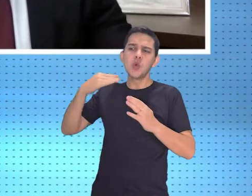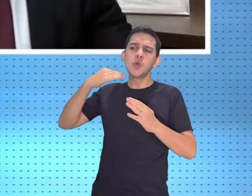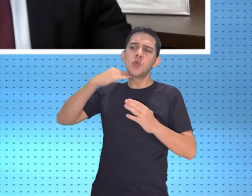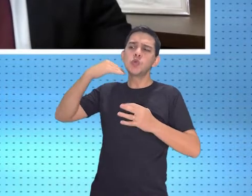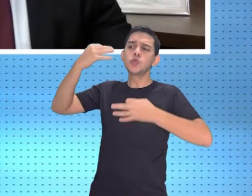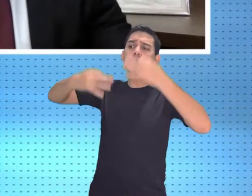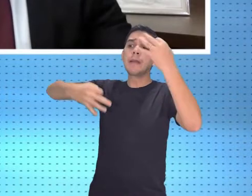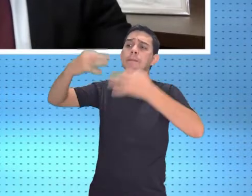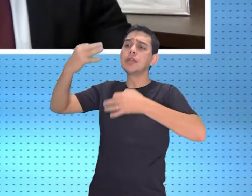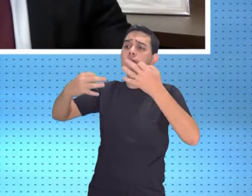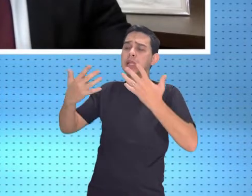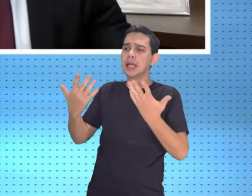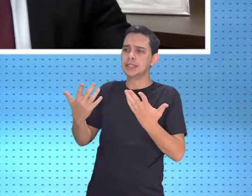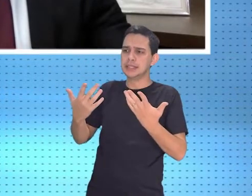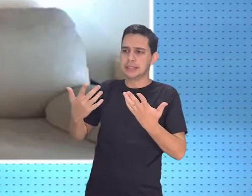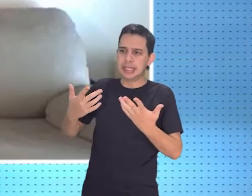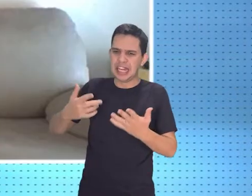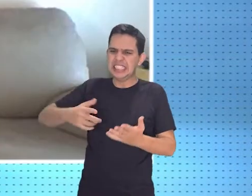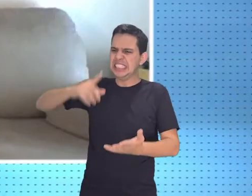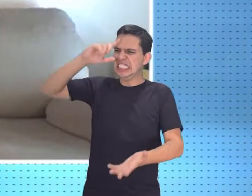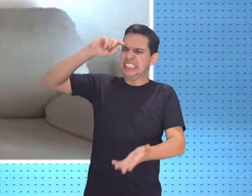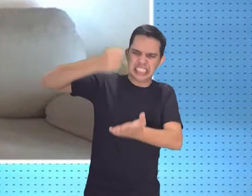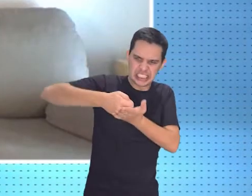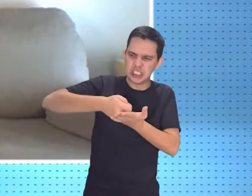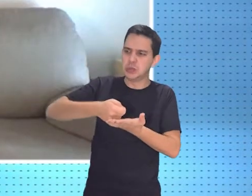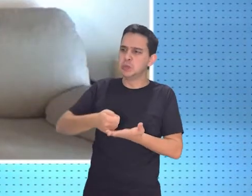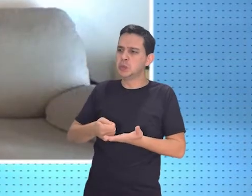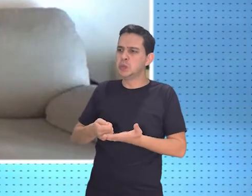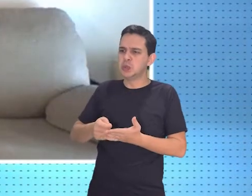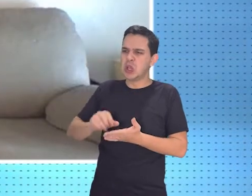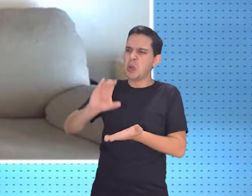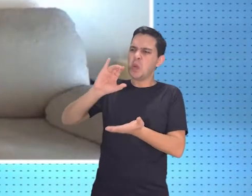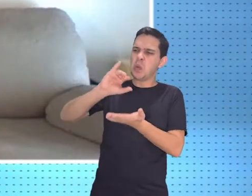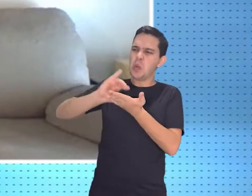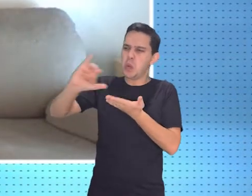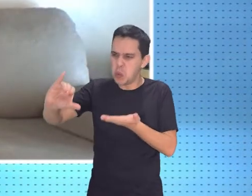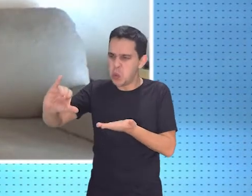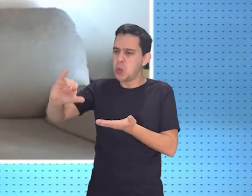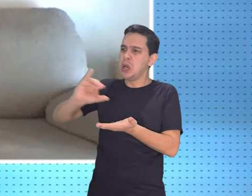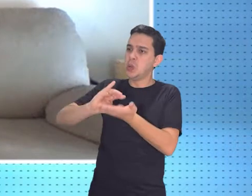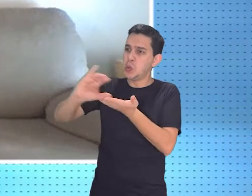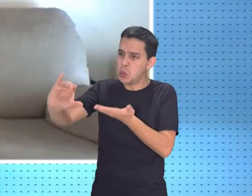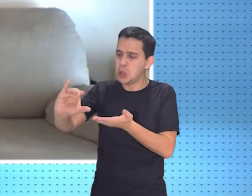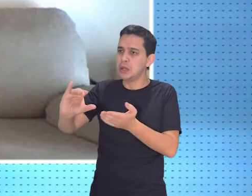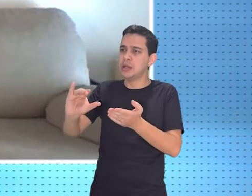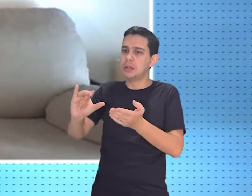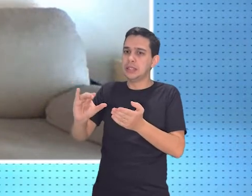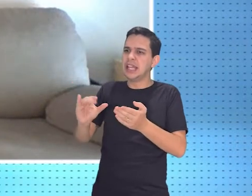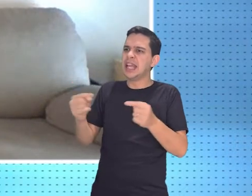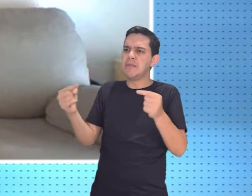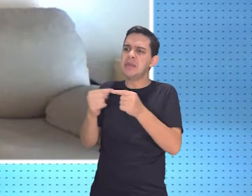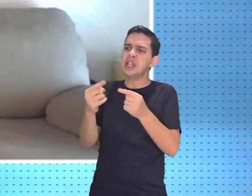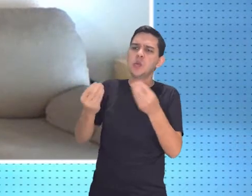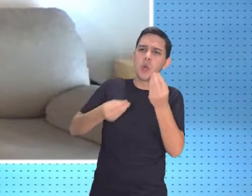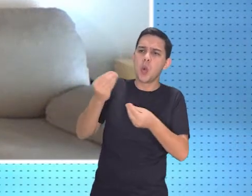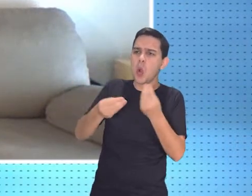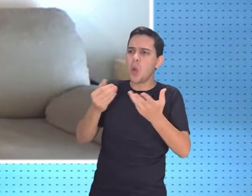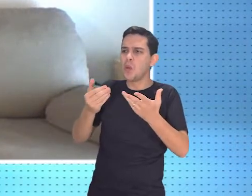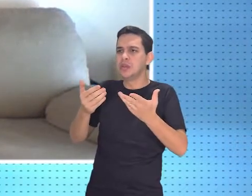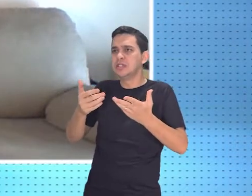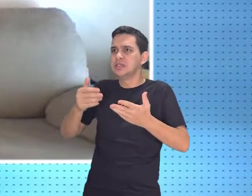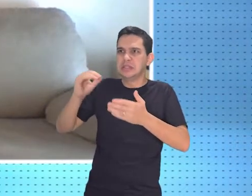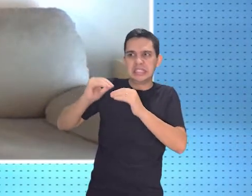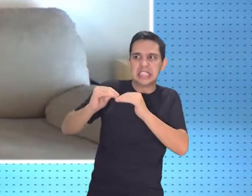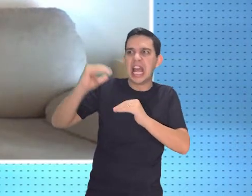as indenizações, né, quando são procedentes em favor do empregador, elas têm um vulto maior ou não? Isso depende